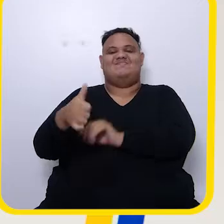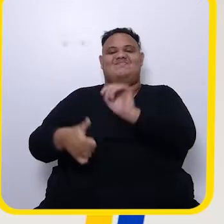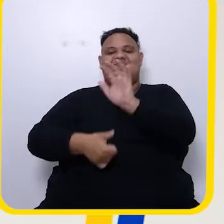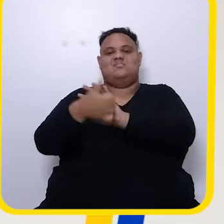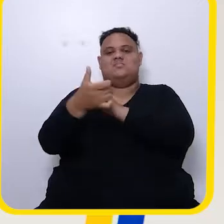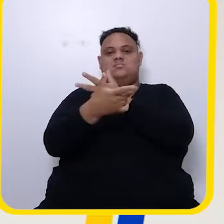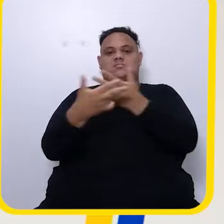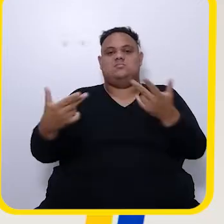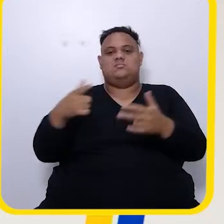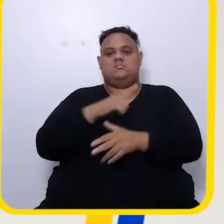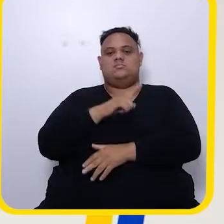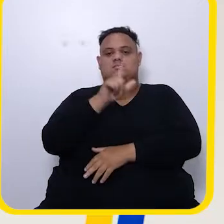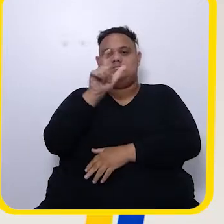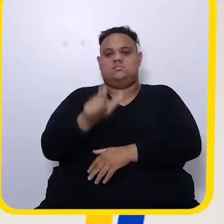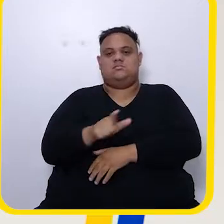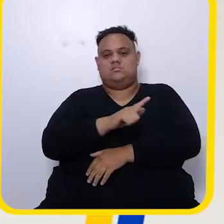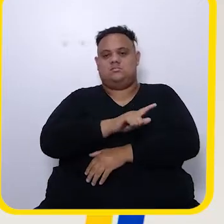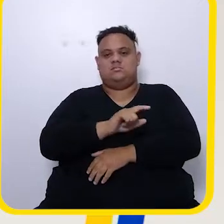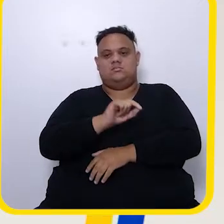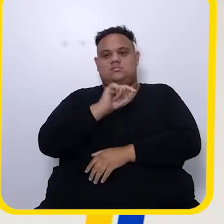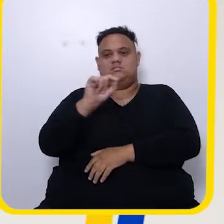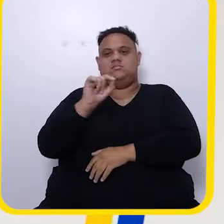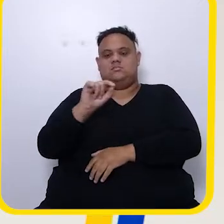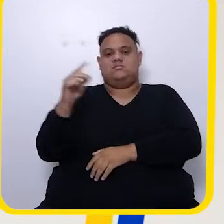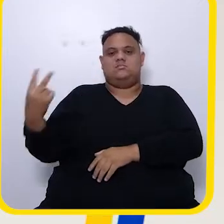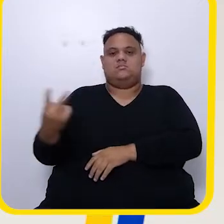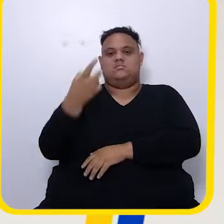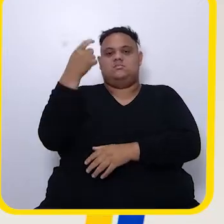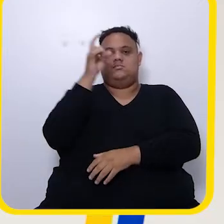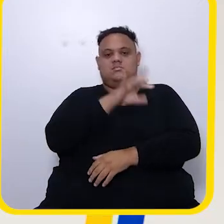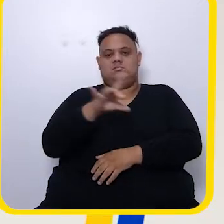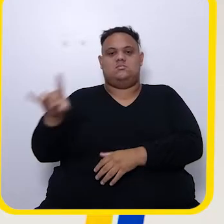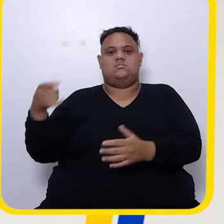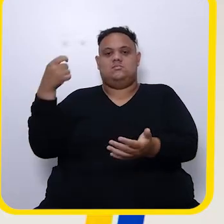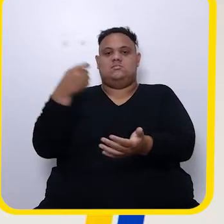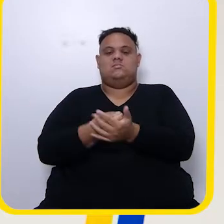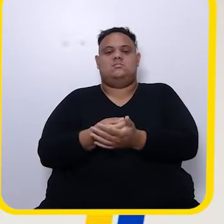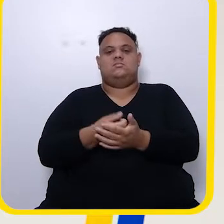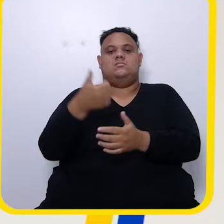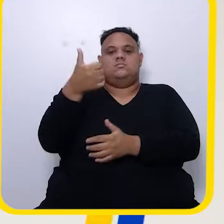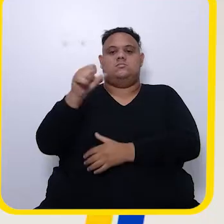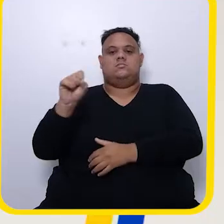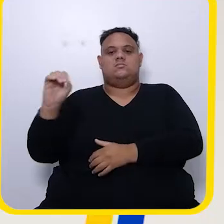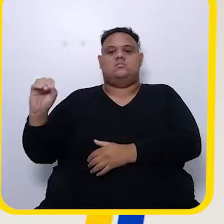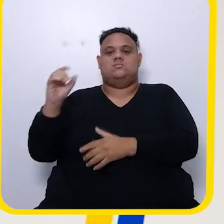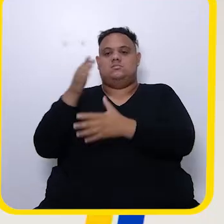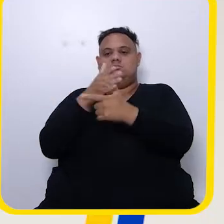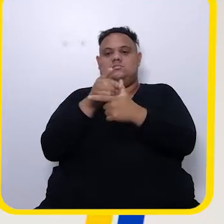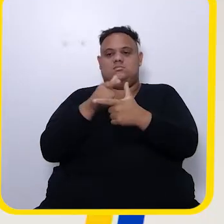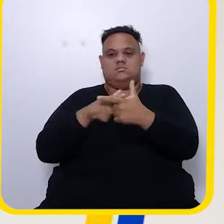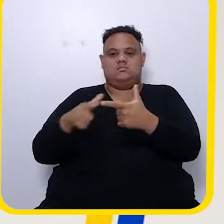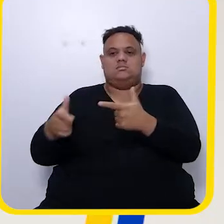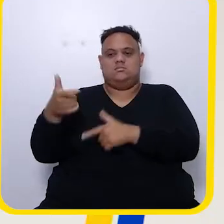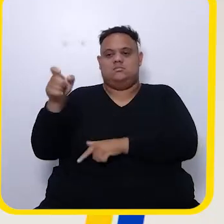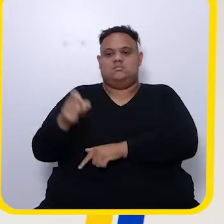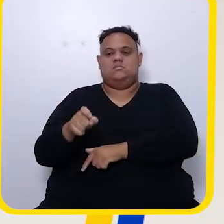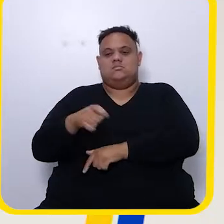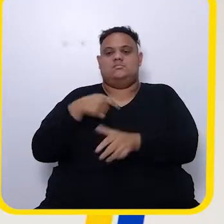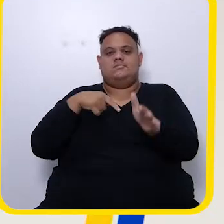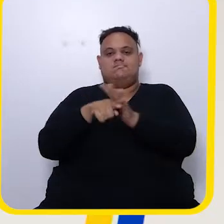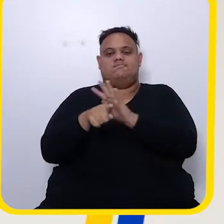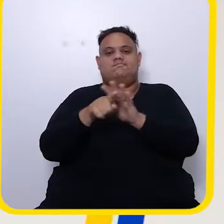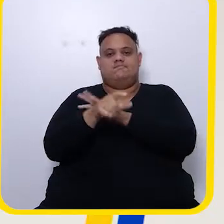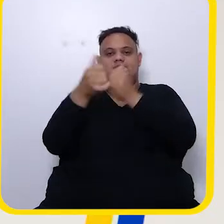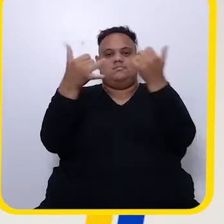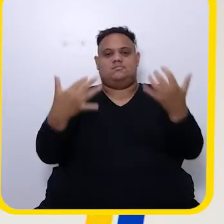tem aí é o valor que cada um pagaria, 180 dividido por X. Porém, a questão continua dizendo que